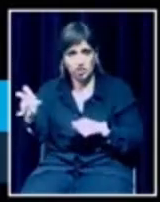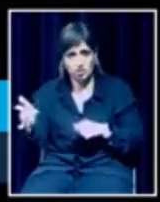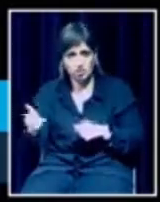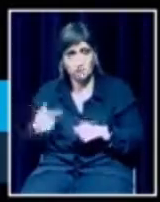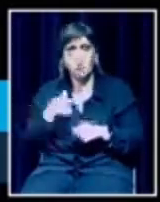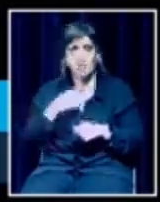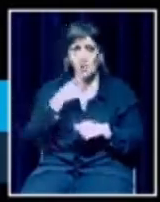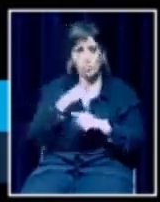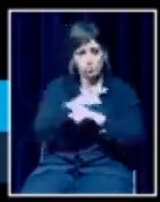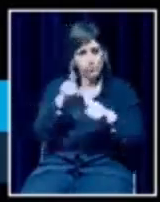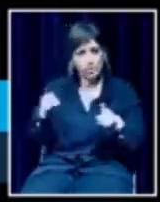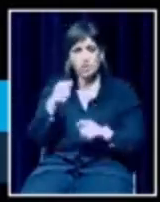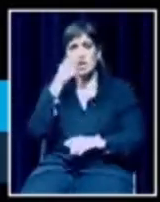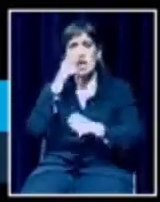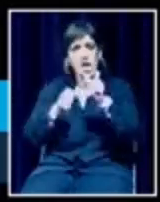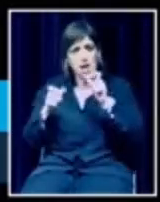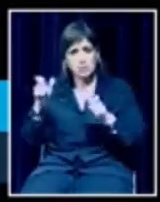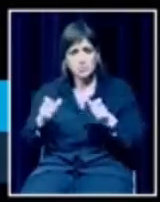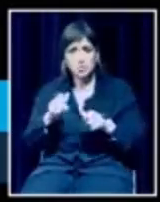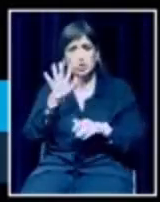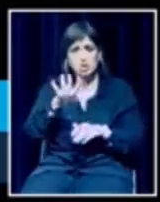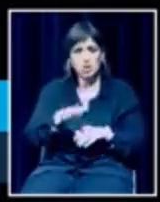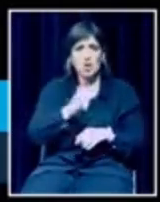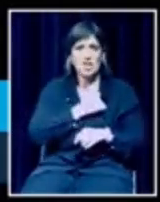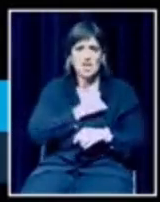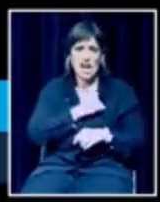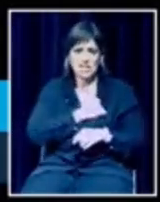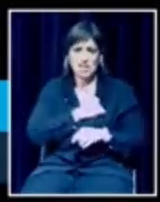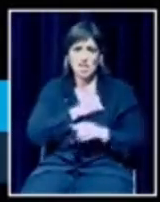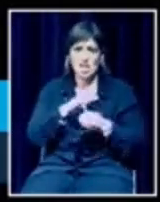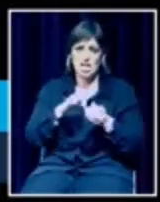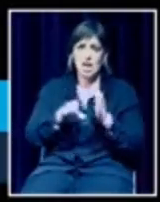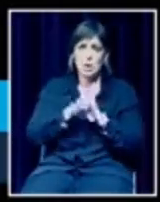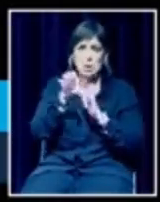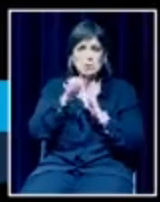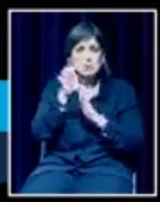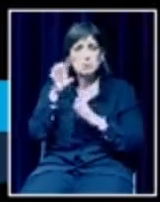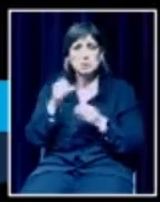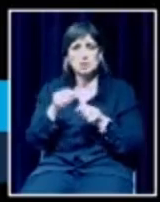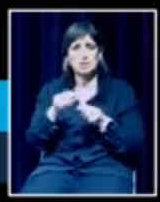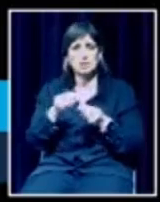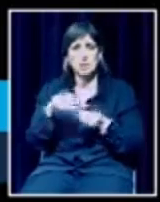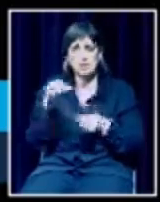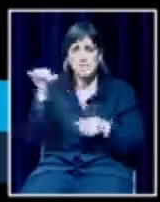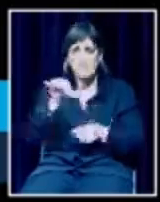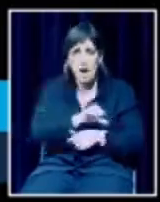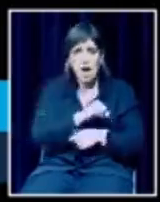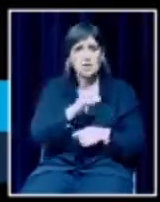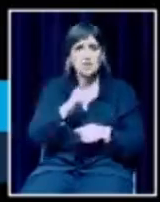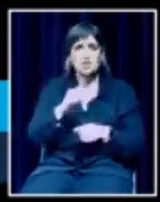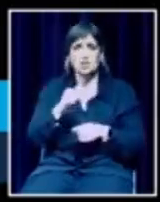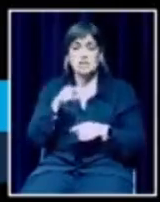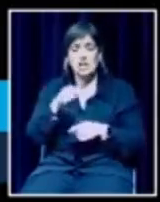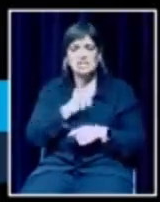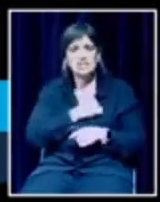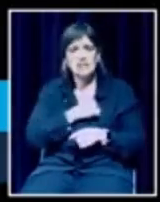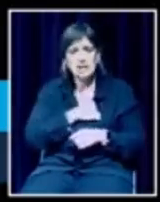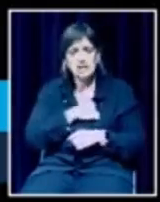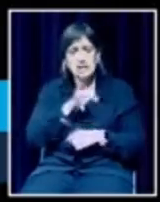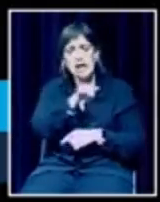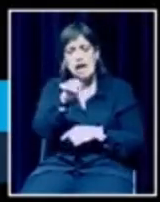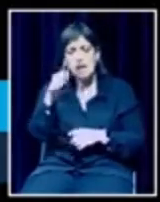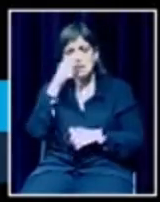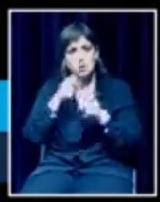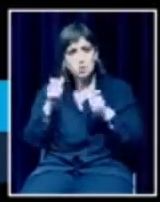essas pessoas que estão abrigadas em condições sub-humanas em imóveis elas não são